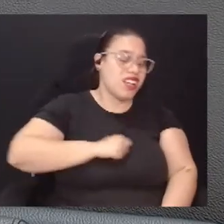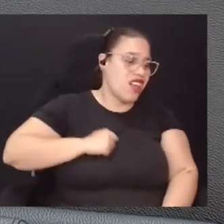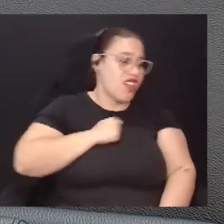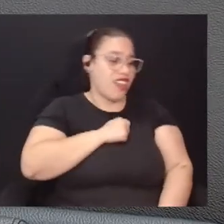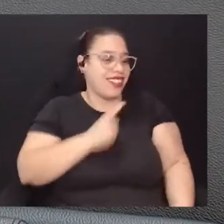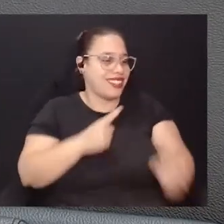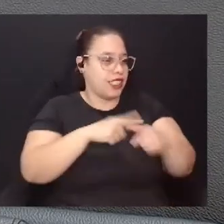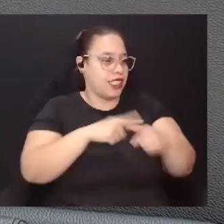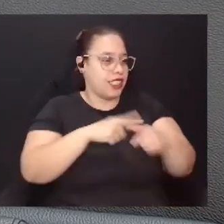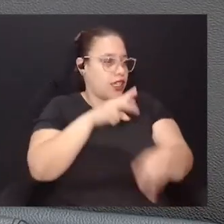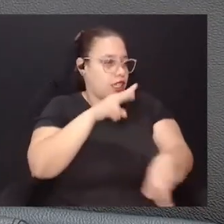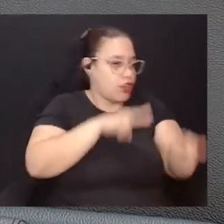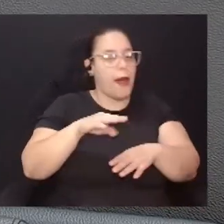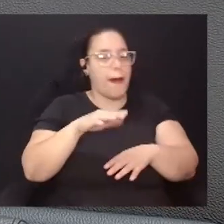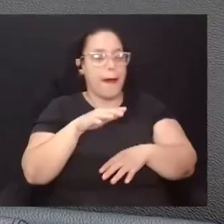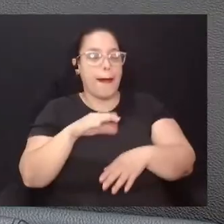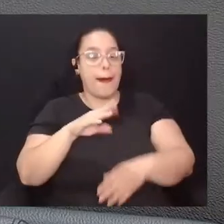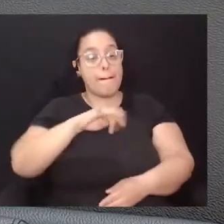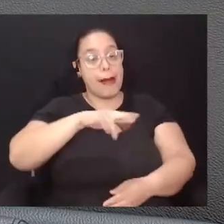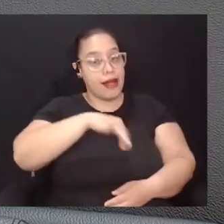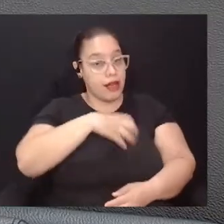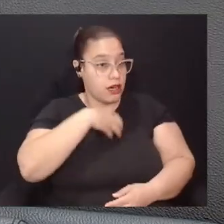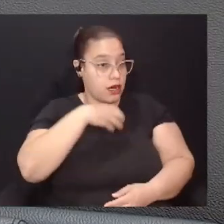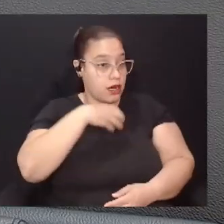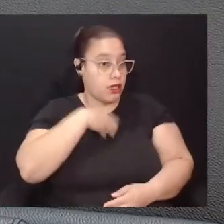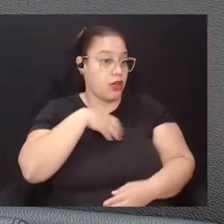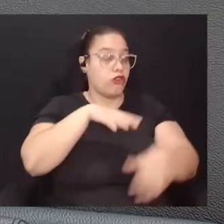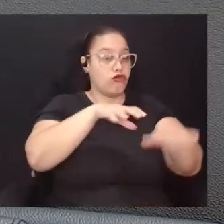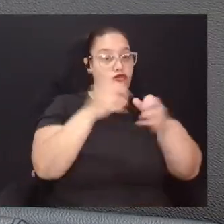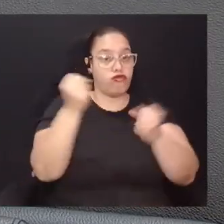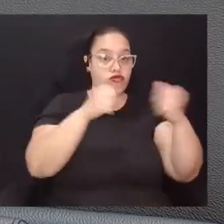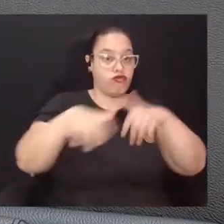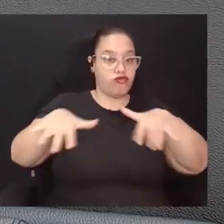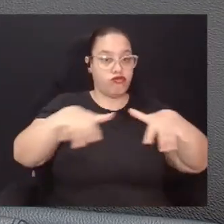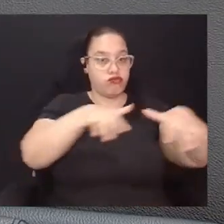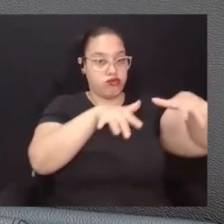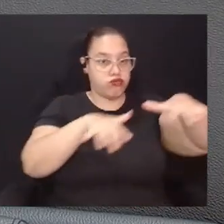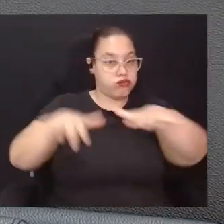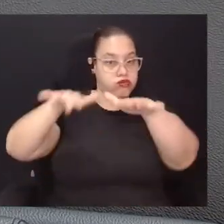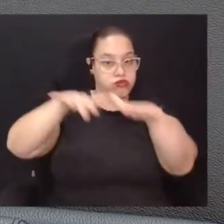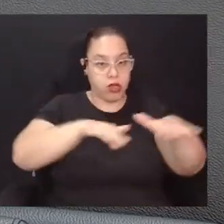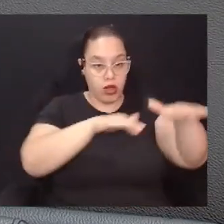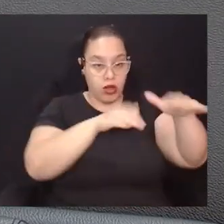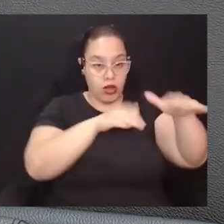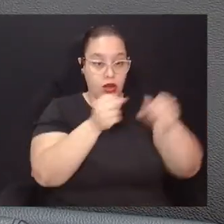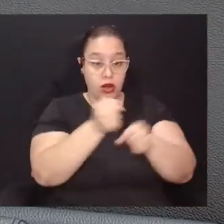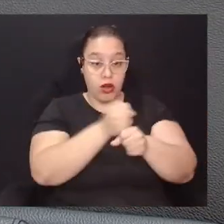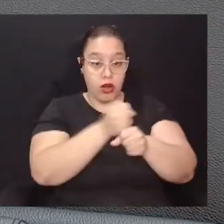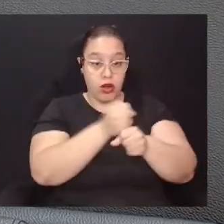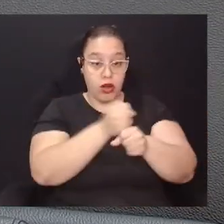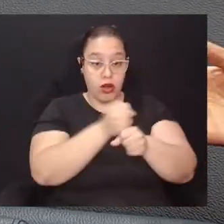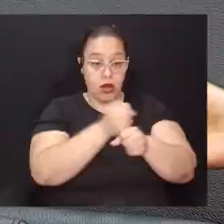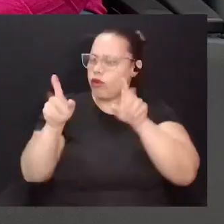da competição, de ver as baianas, as baterias, os carros alegóricos, né, passando aqui, né, construído com o